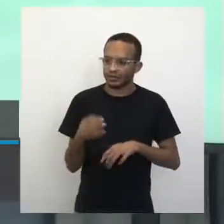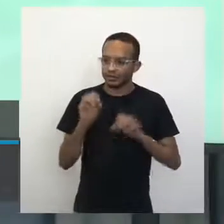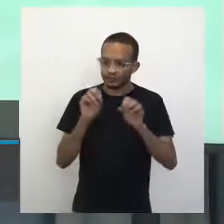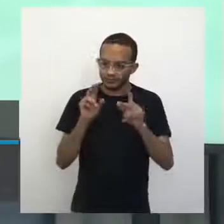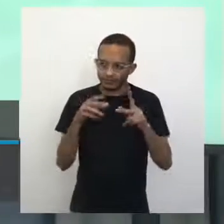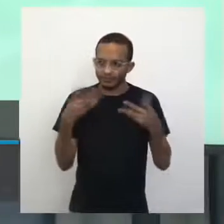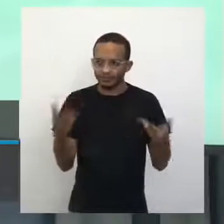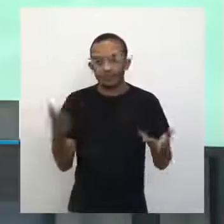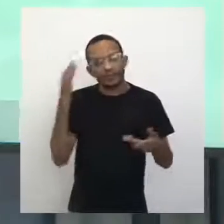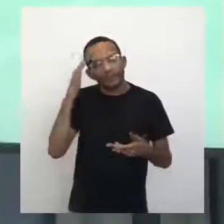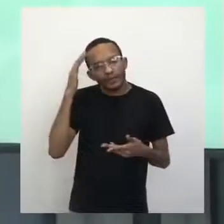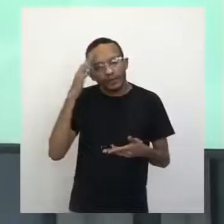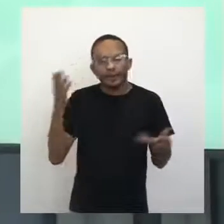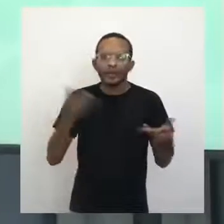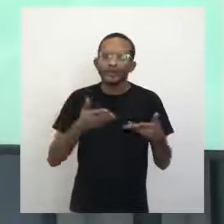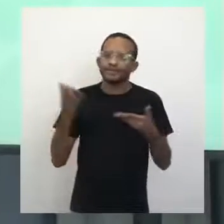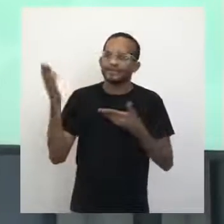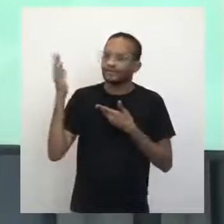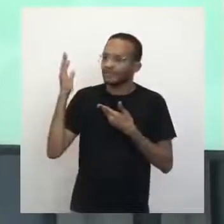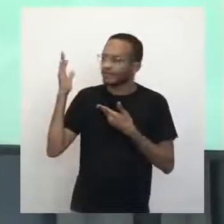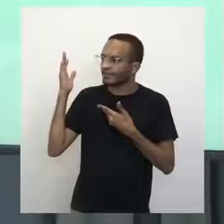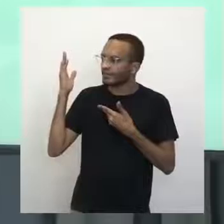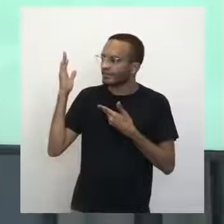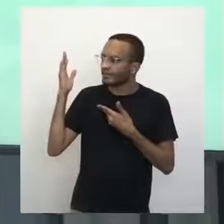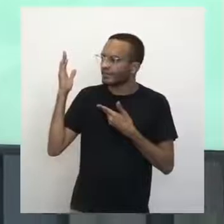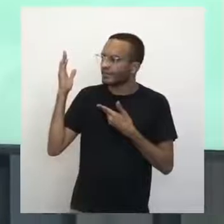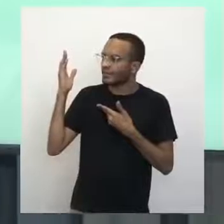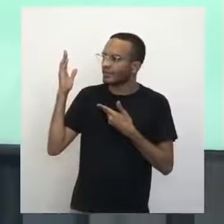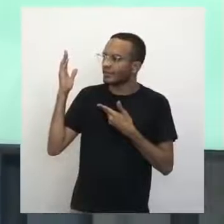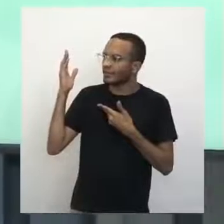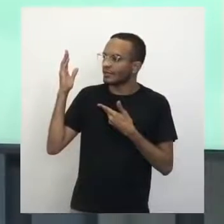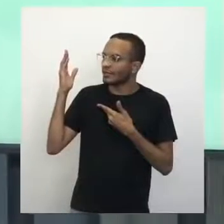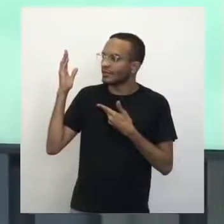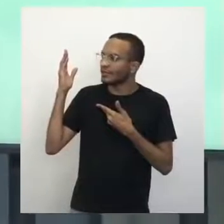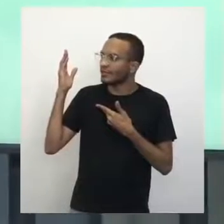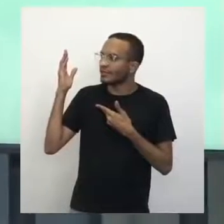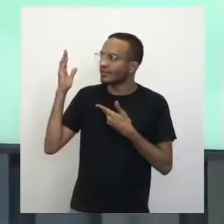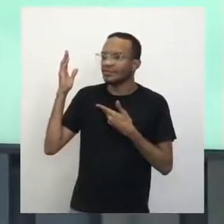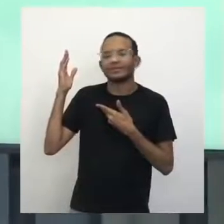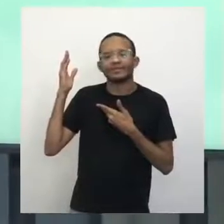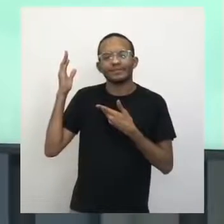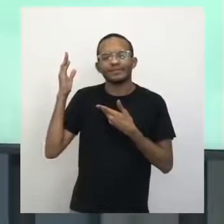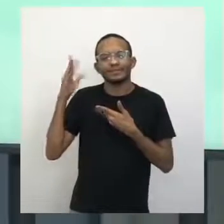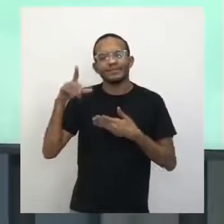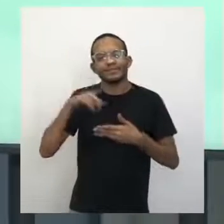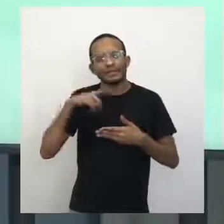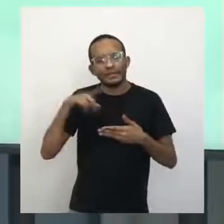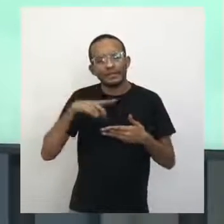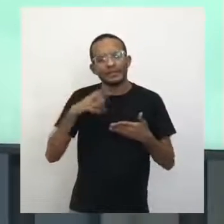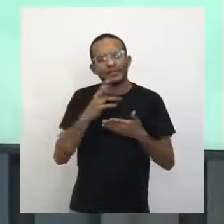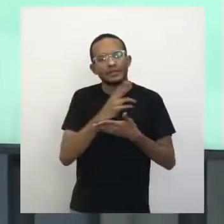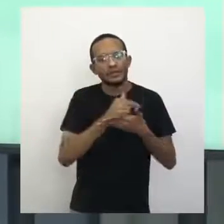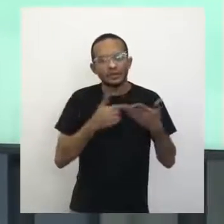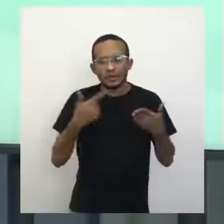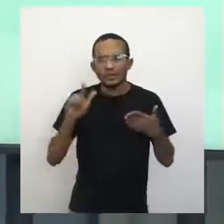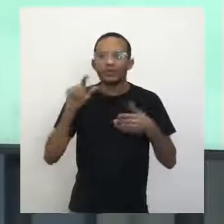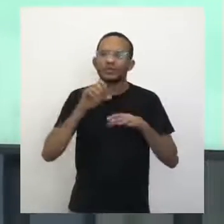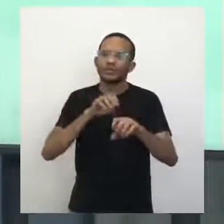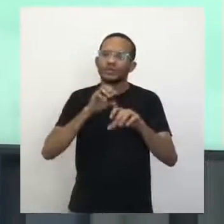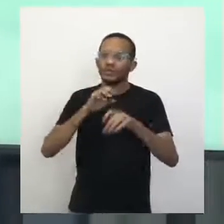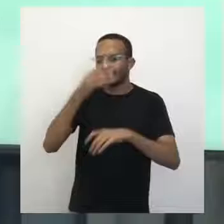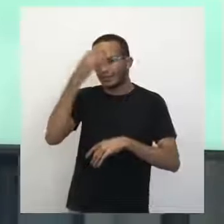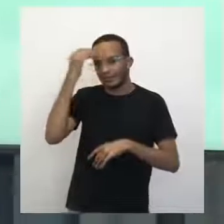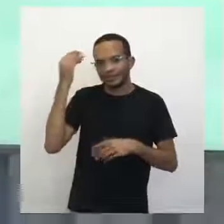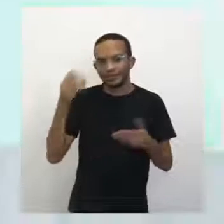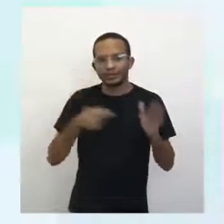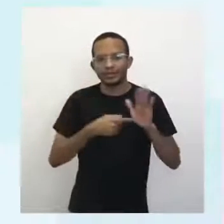Então vamos entender isso aqui, como é que ocorre aí o tal do processo da meiose. Eu tinha uma animação, né, na outra aula, eu esqueci de pôr nessa